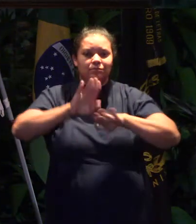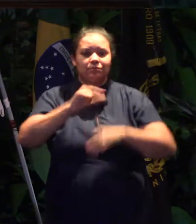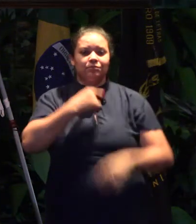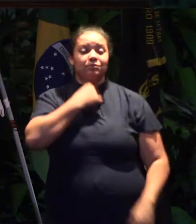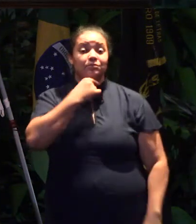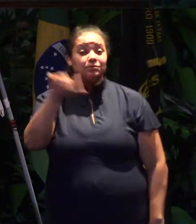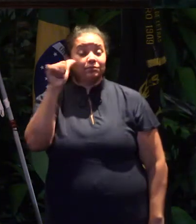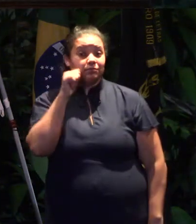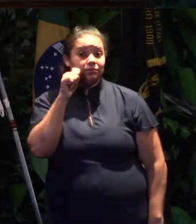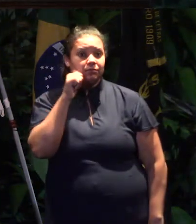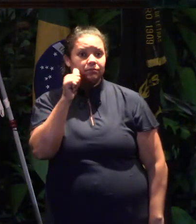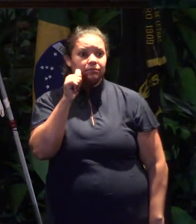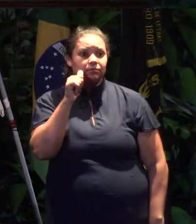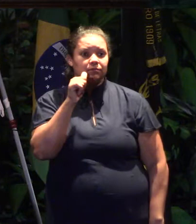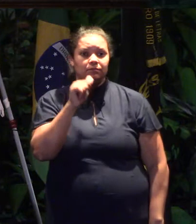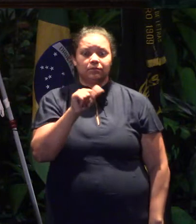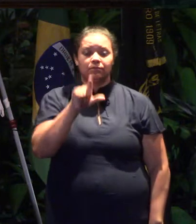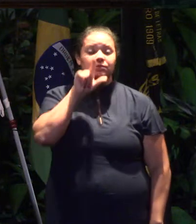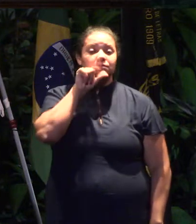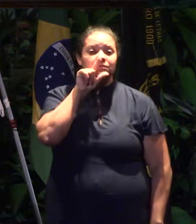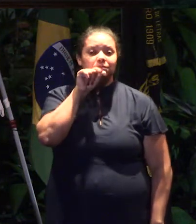femininas e o chamado aflito de um bem-te-vi.